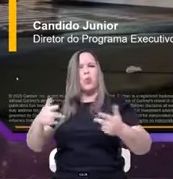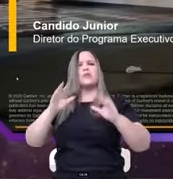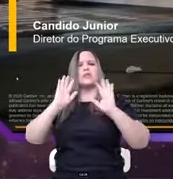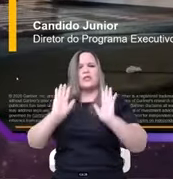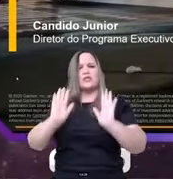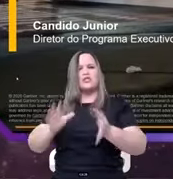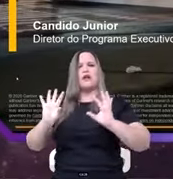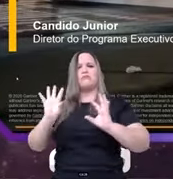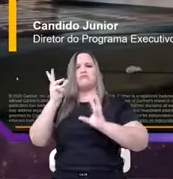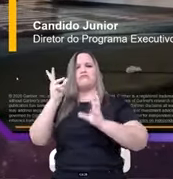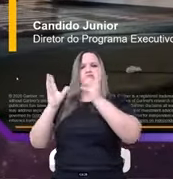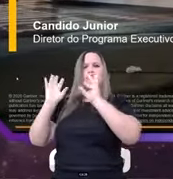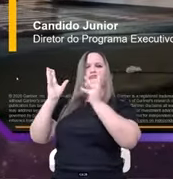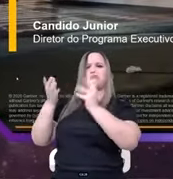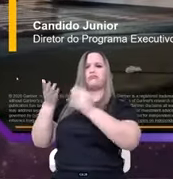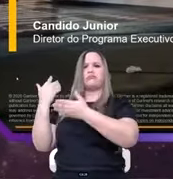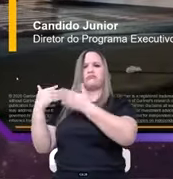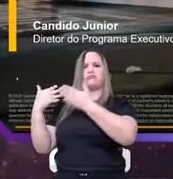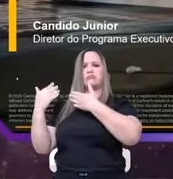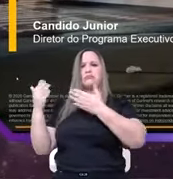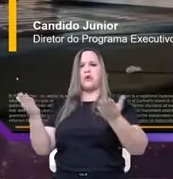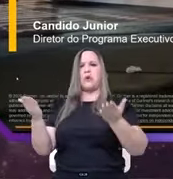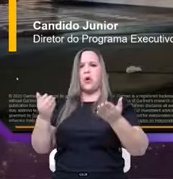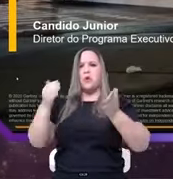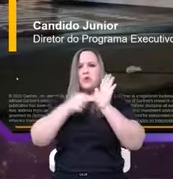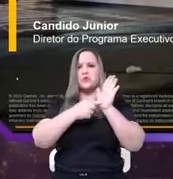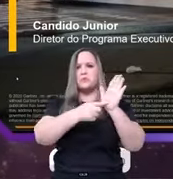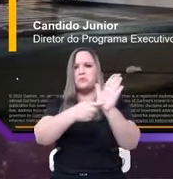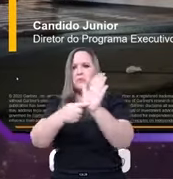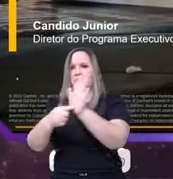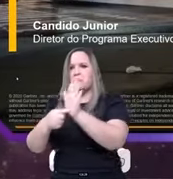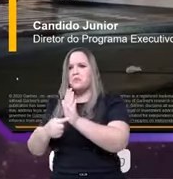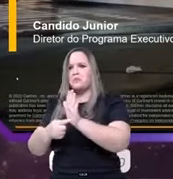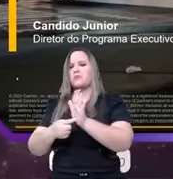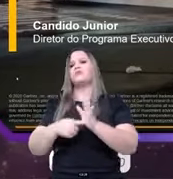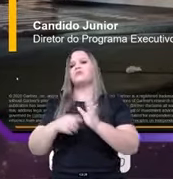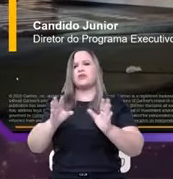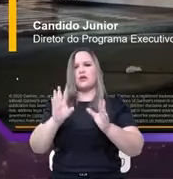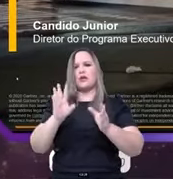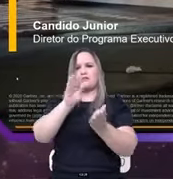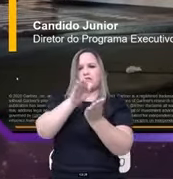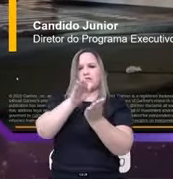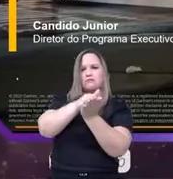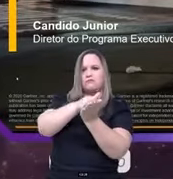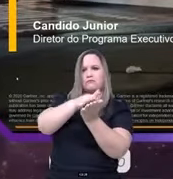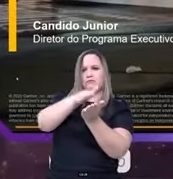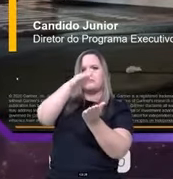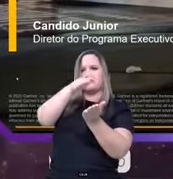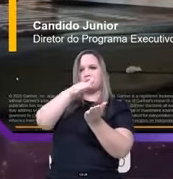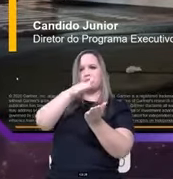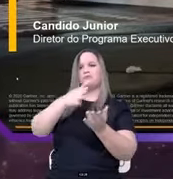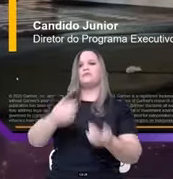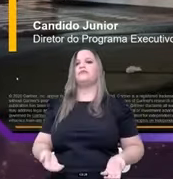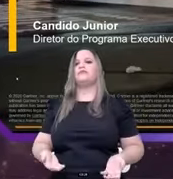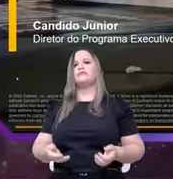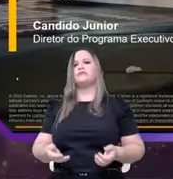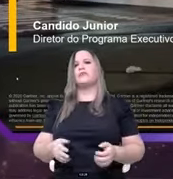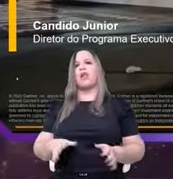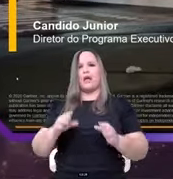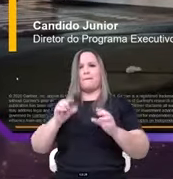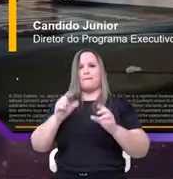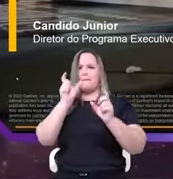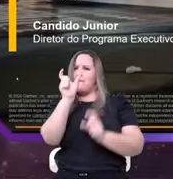sobre modelo de inovação, sobre mindset, tudo isso está reunido. Apesar da palavra ágil ser muito